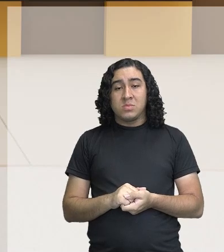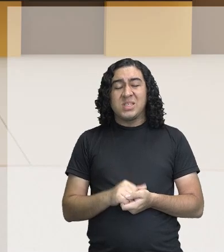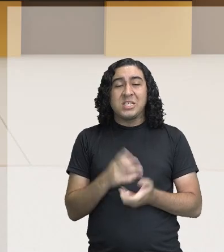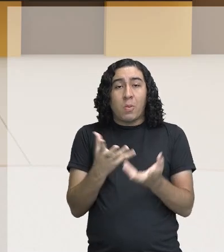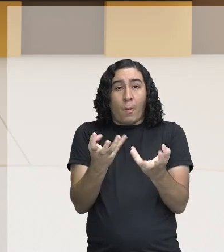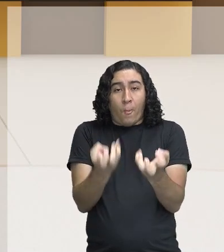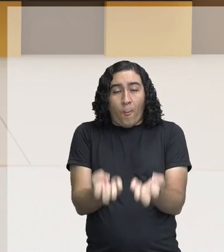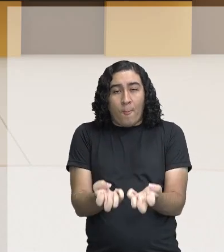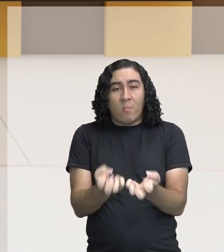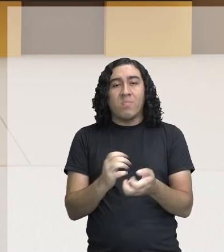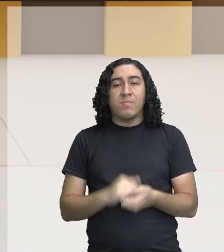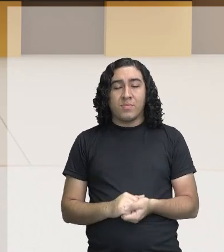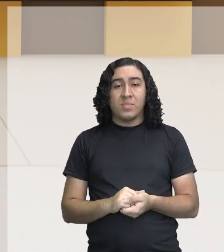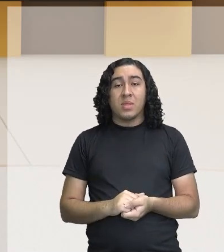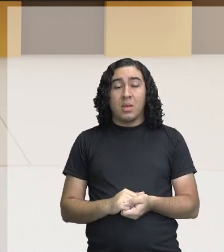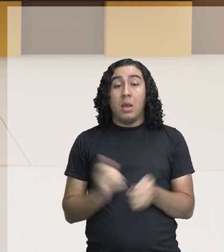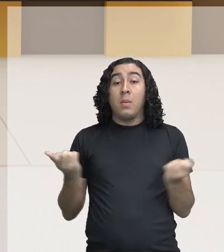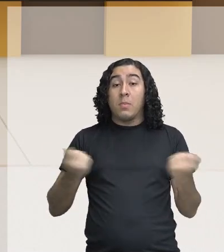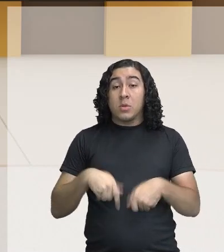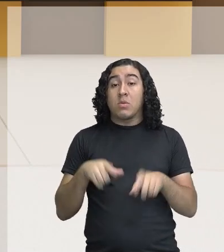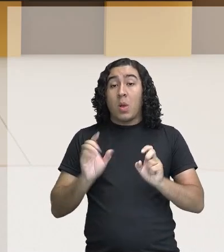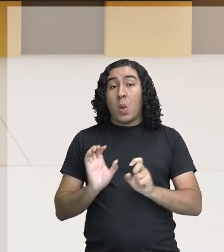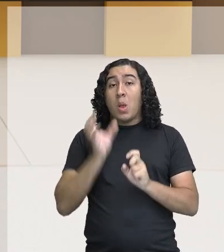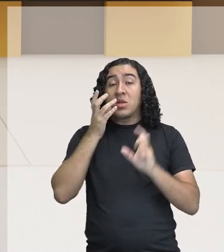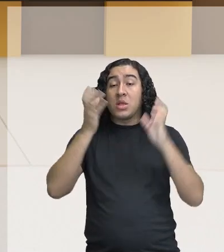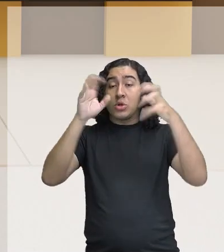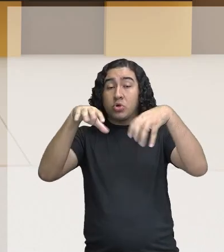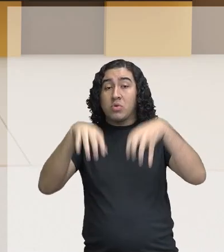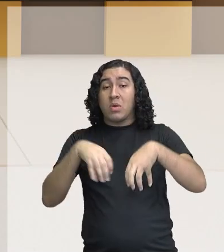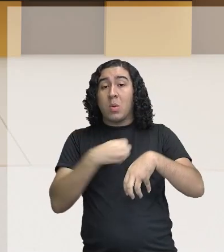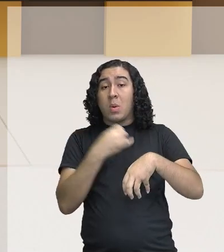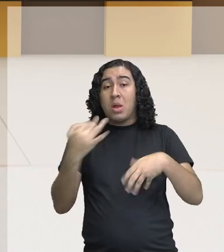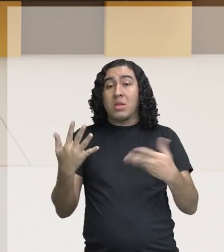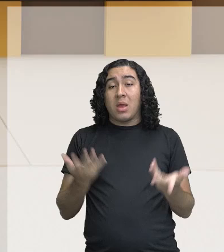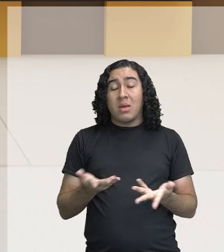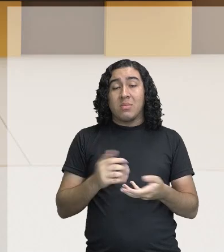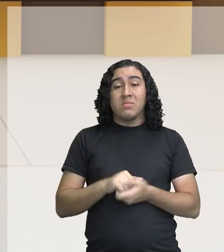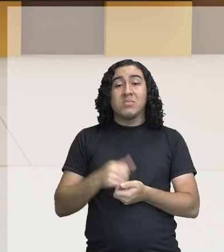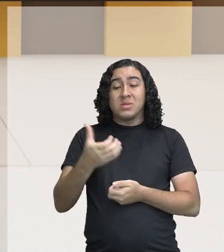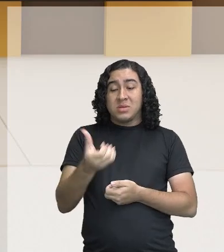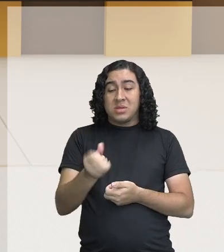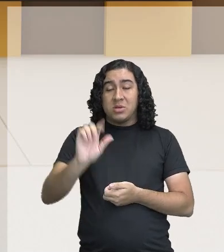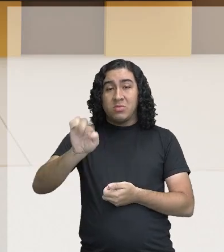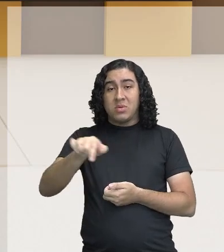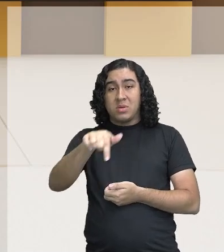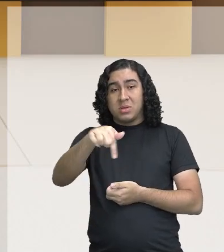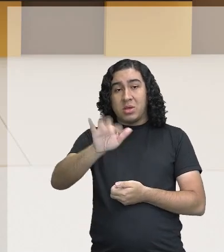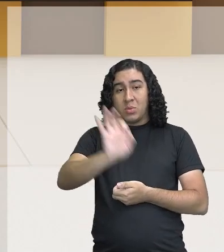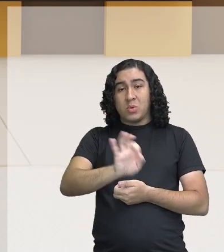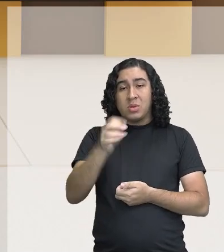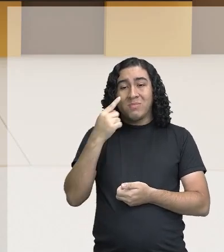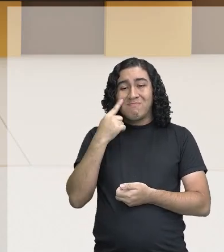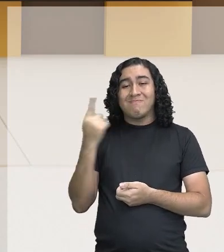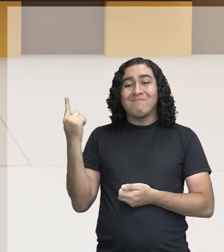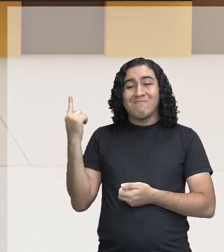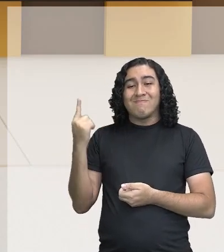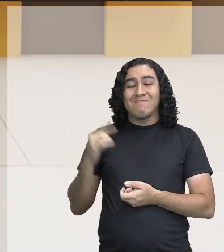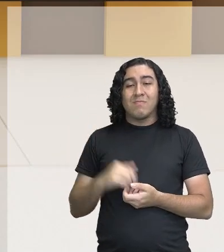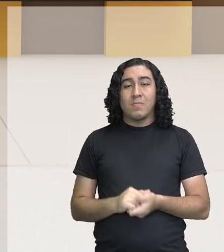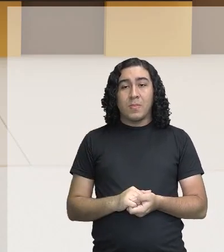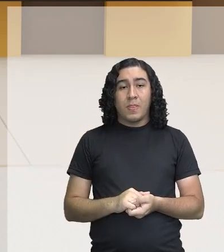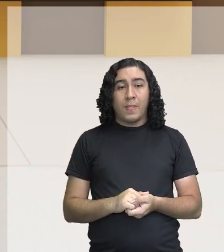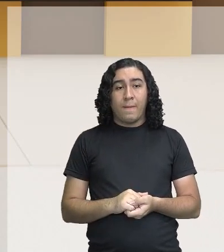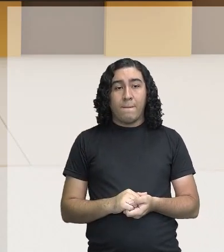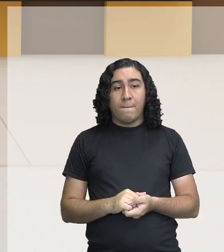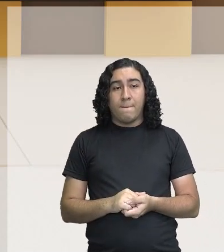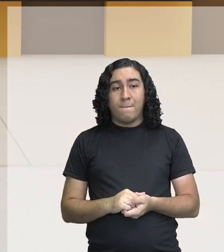seco. Então, a probabilidade da ocorrência disso é de 6,7%. Olha só. E